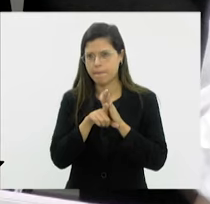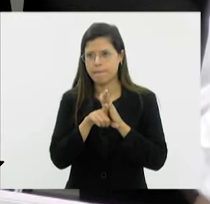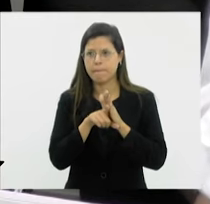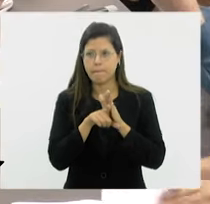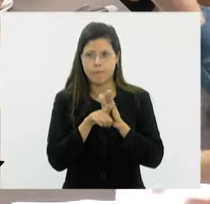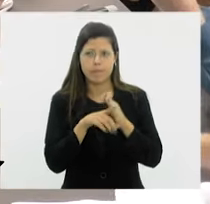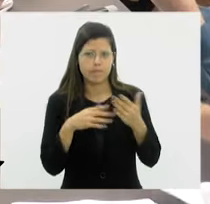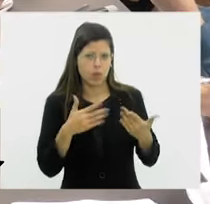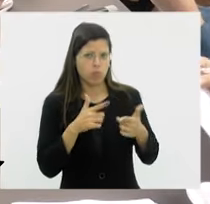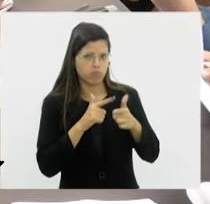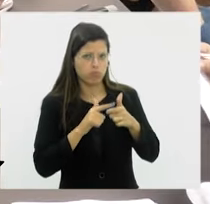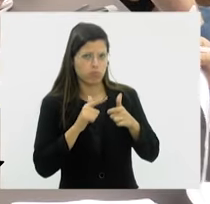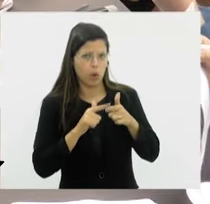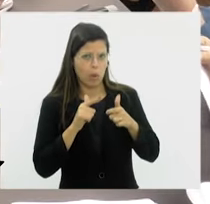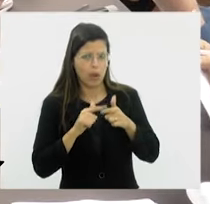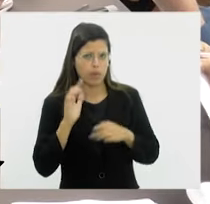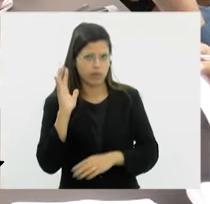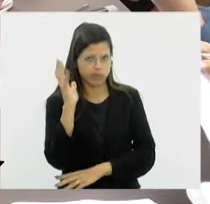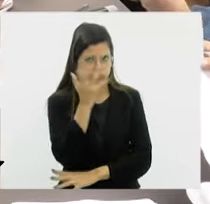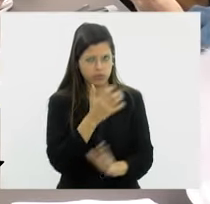naturais.